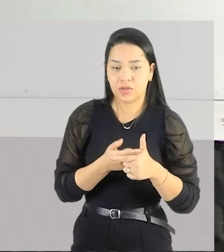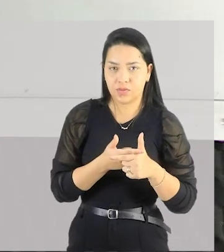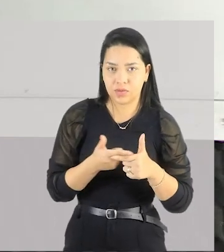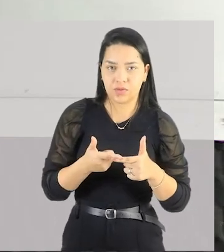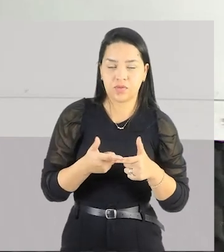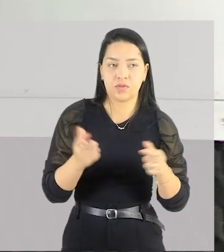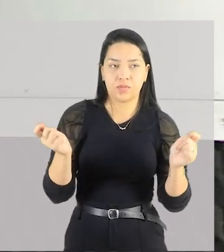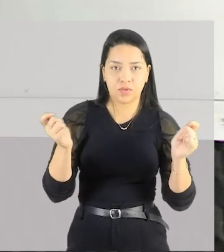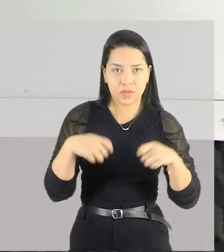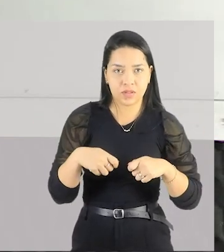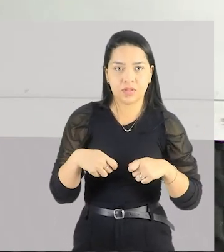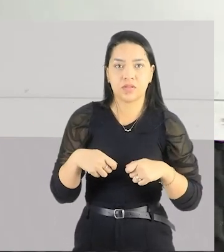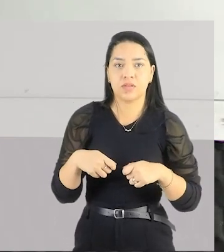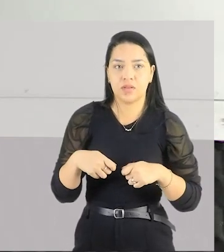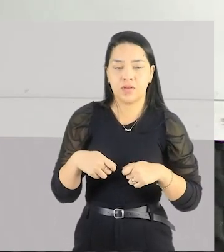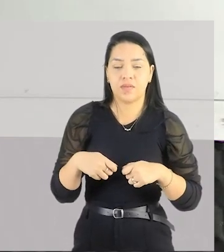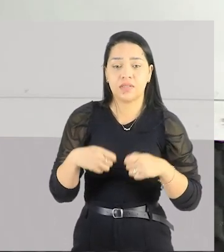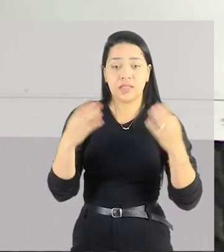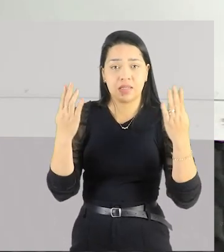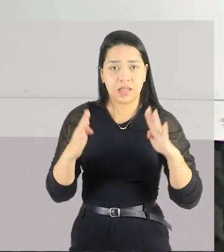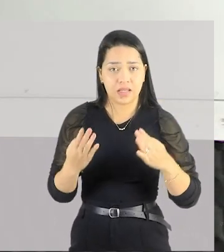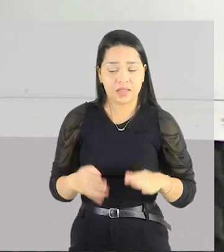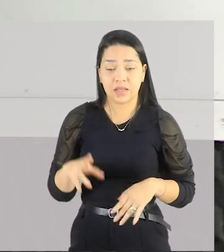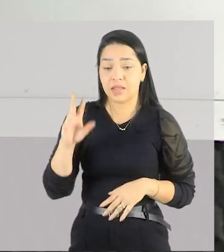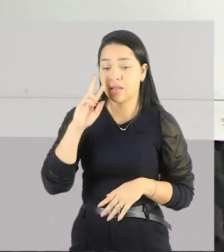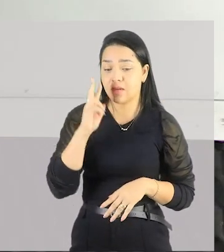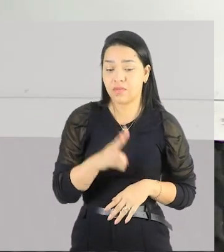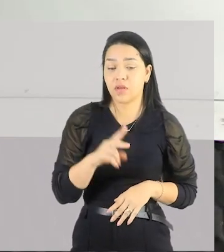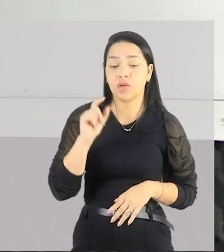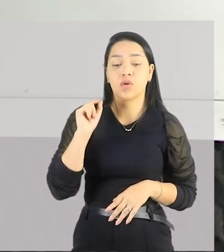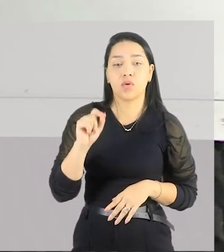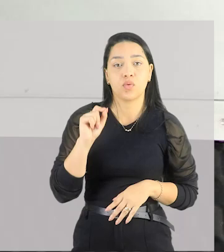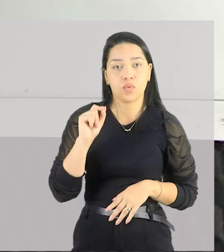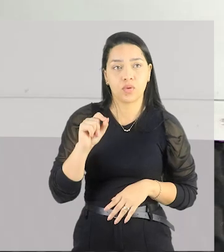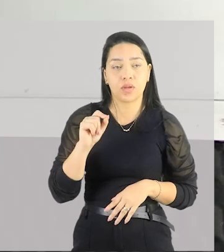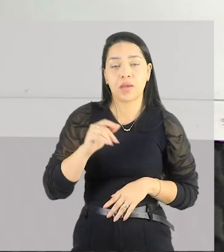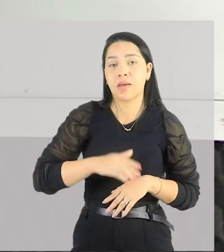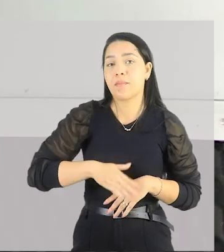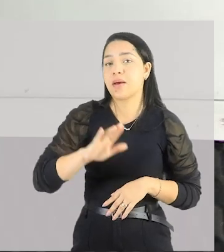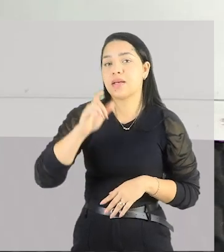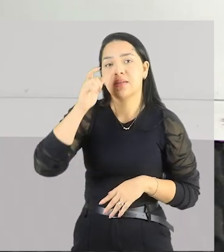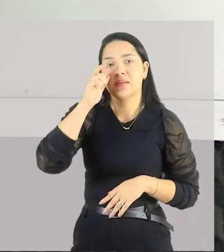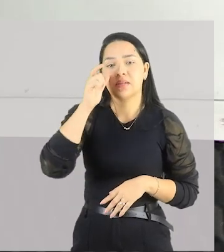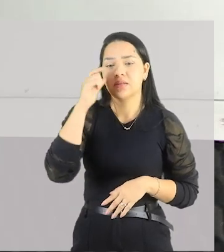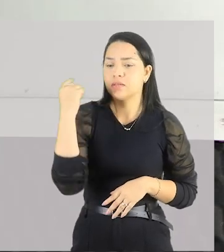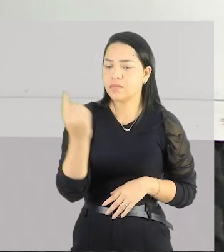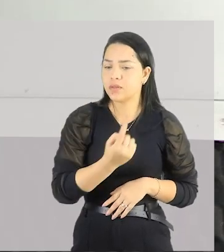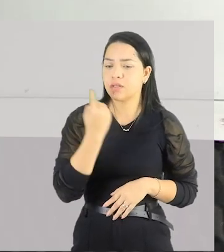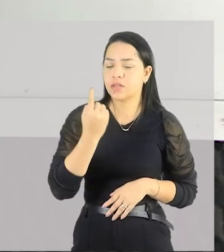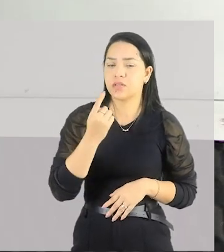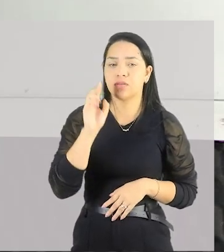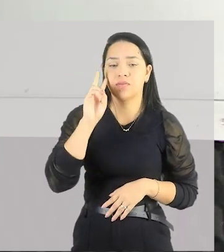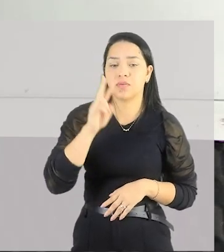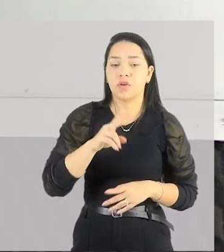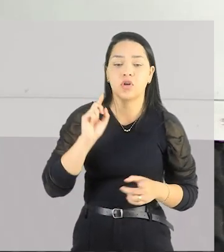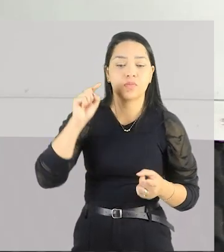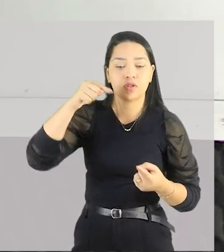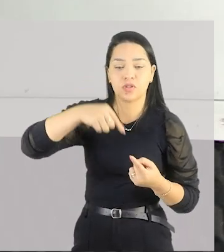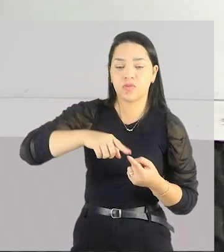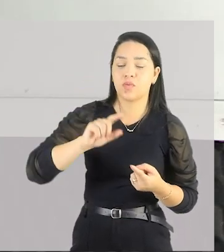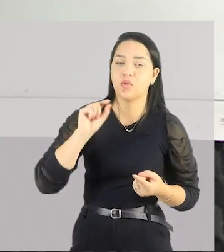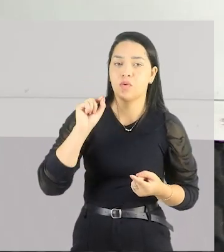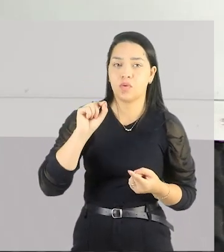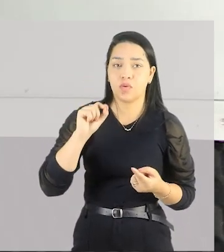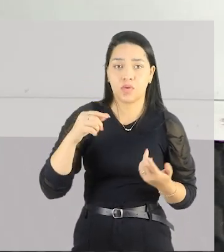sejam possíveis, tá? Analisar e ver realmente o que seria mais interessante para a gente. E lembrando o nosso objetivo, que ele quer o quê?